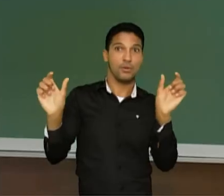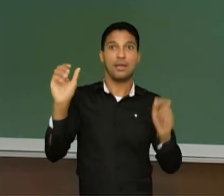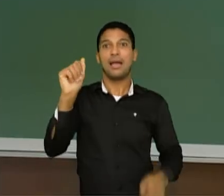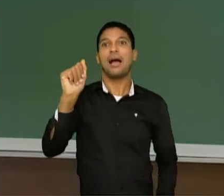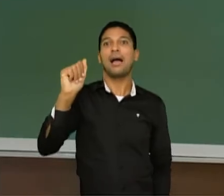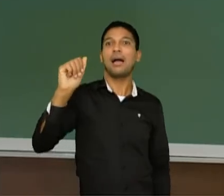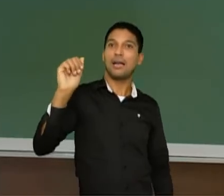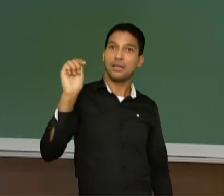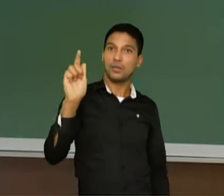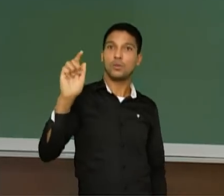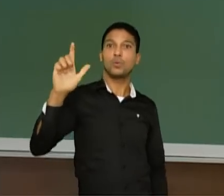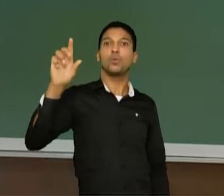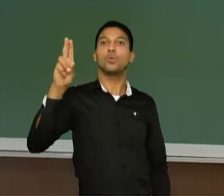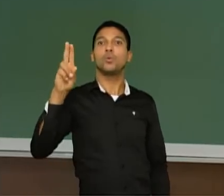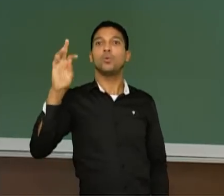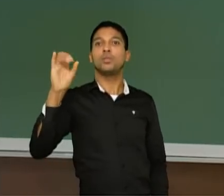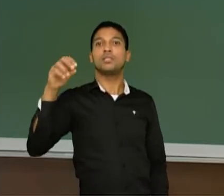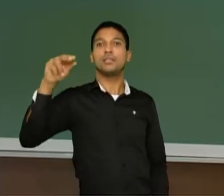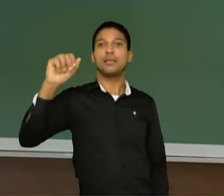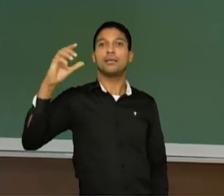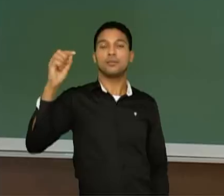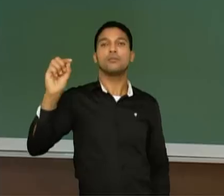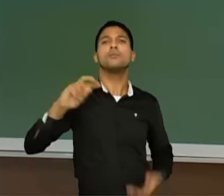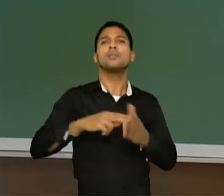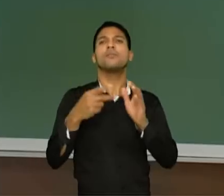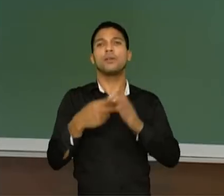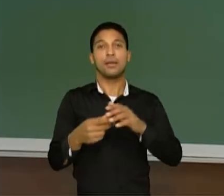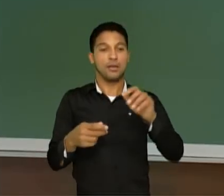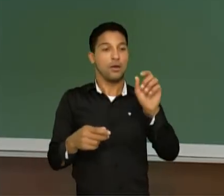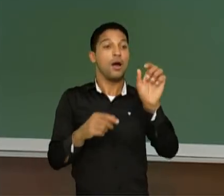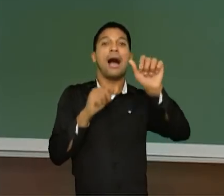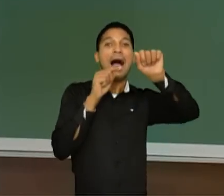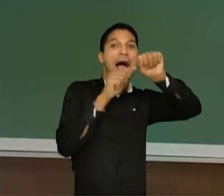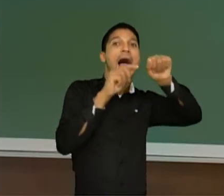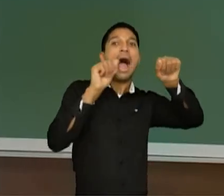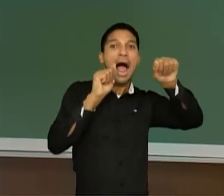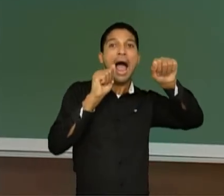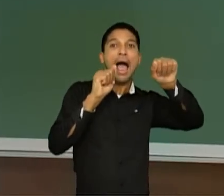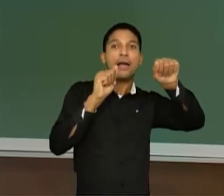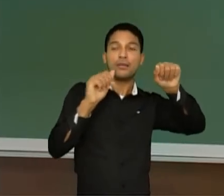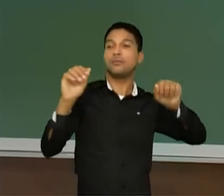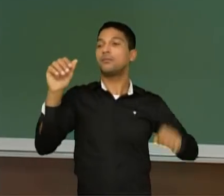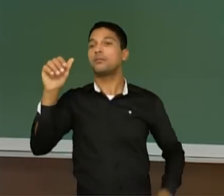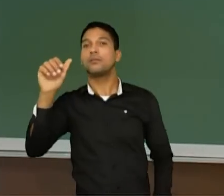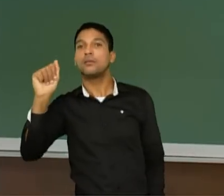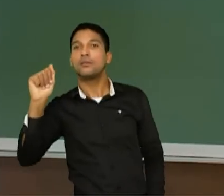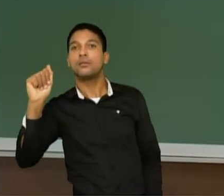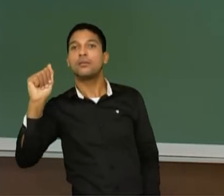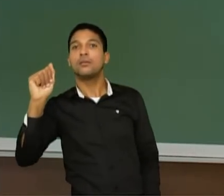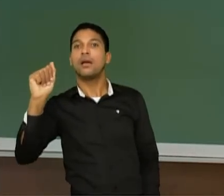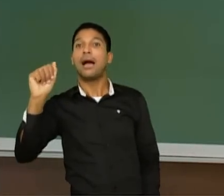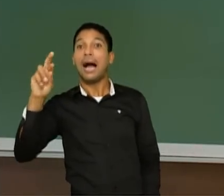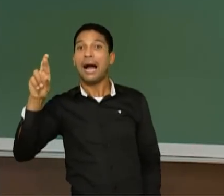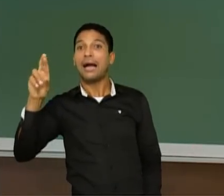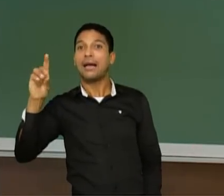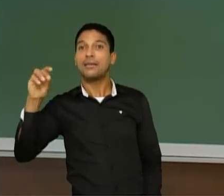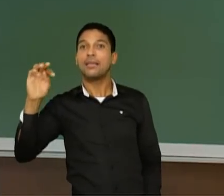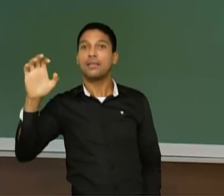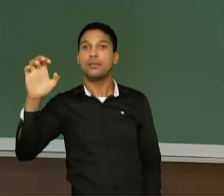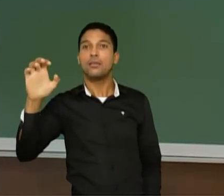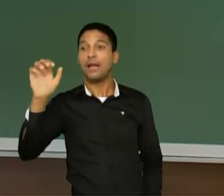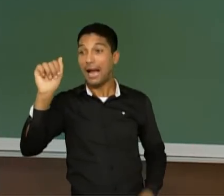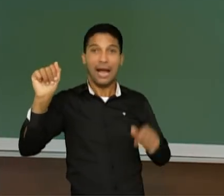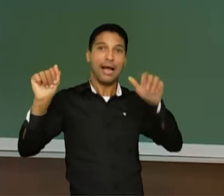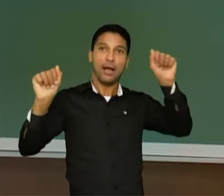As, né? E fica ali somente um A compondo uma nova palavra que se chama aguardente, né? Planalto, olha como